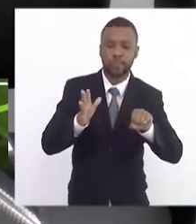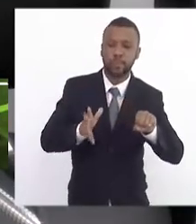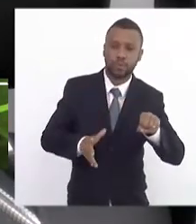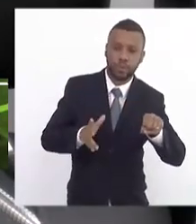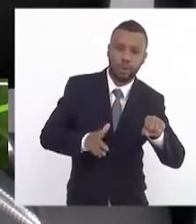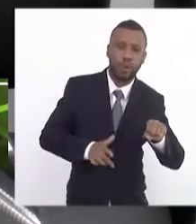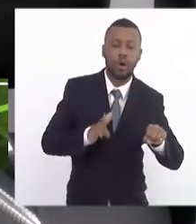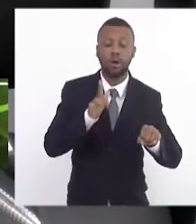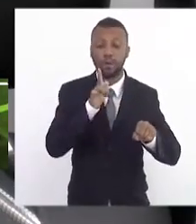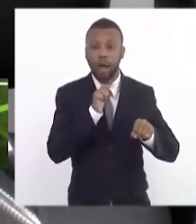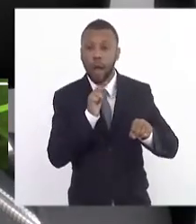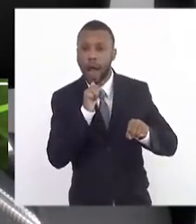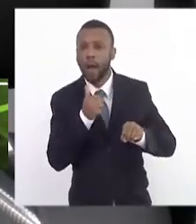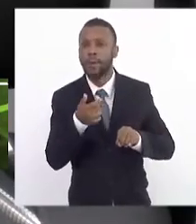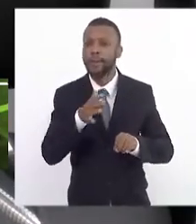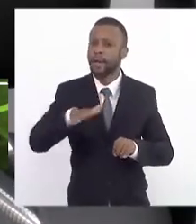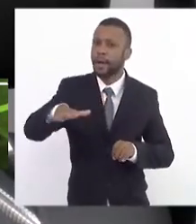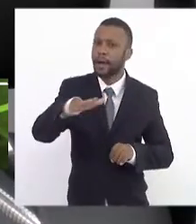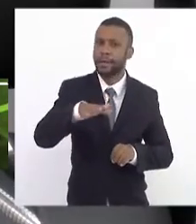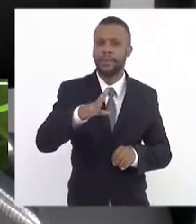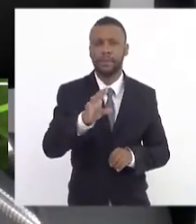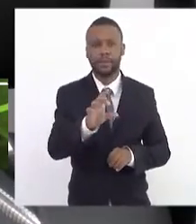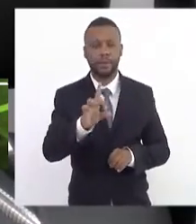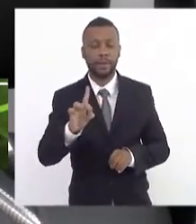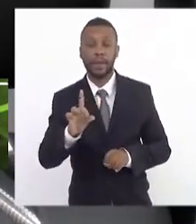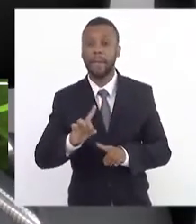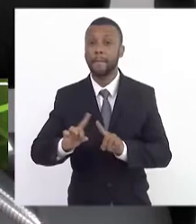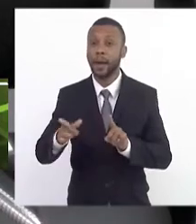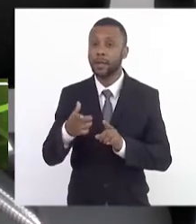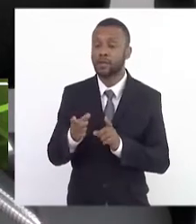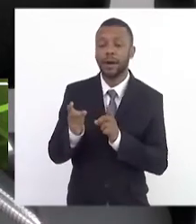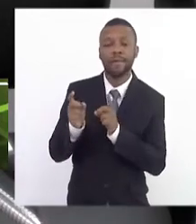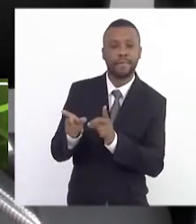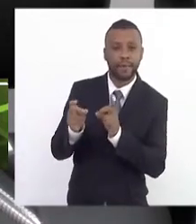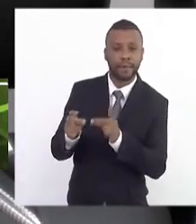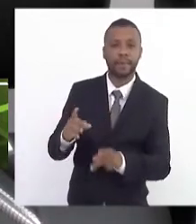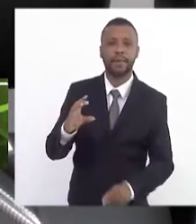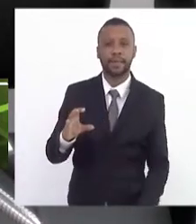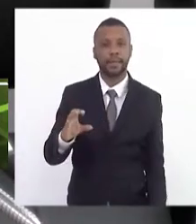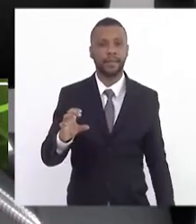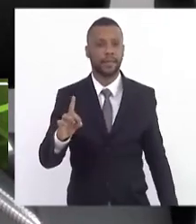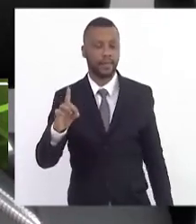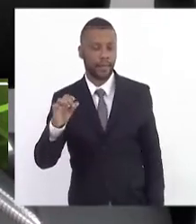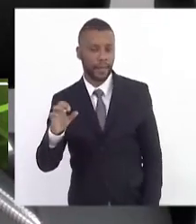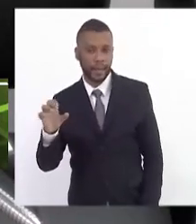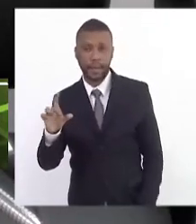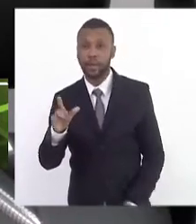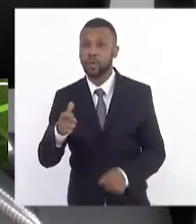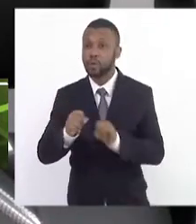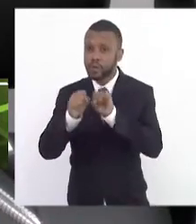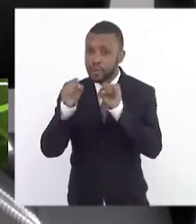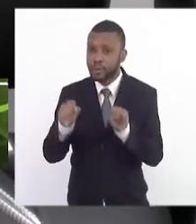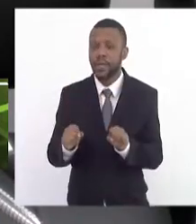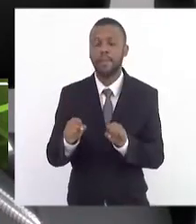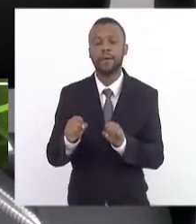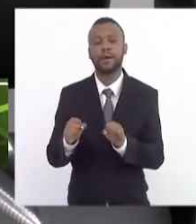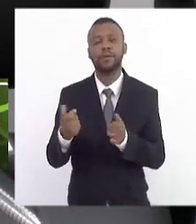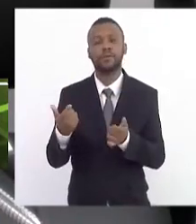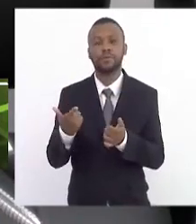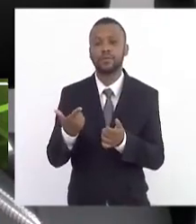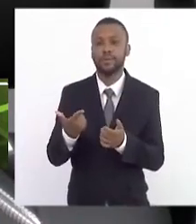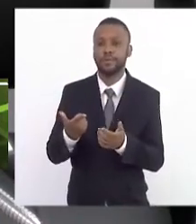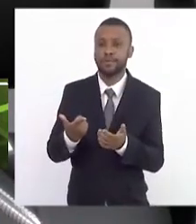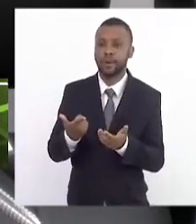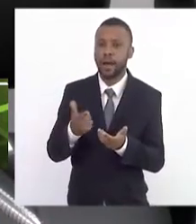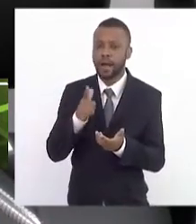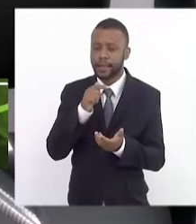a concessão da SEDAI, as obras para a universalização dos sistemas de abastecimento ficam a cargo